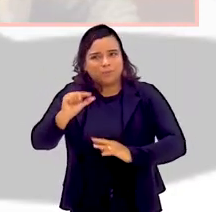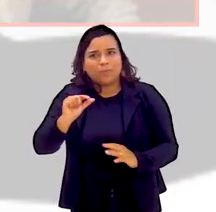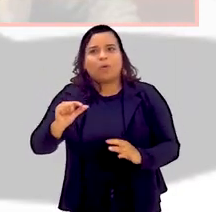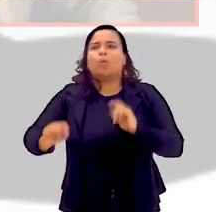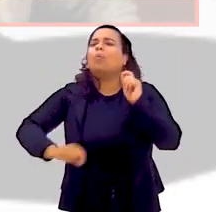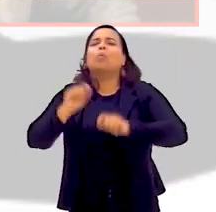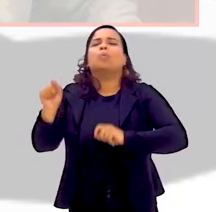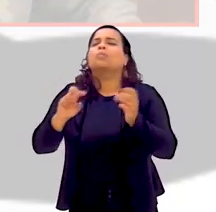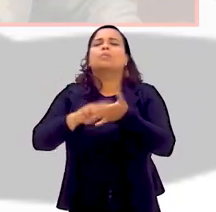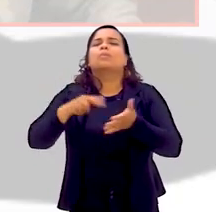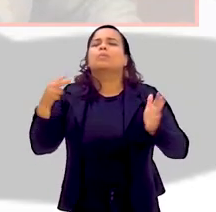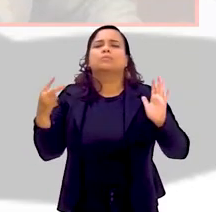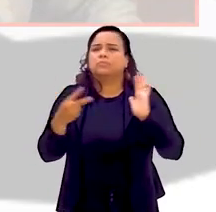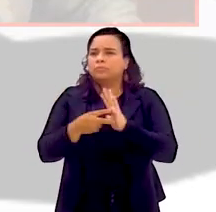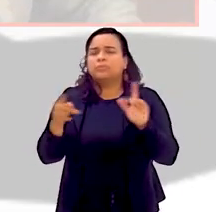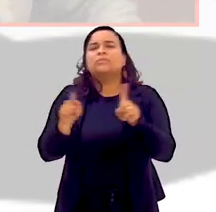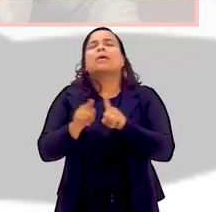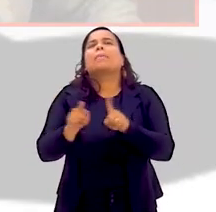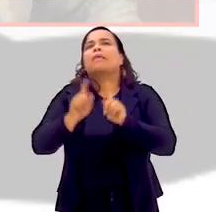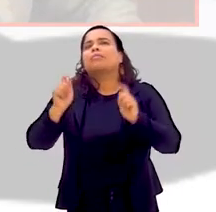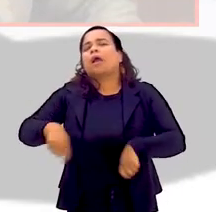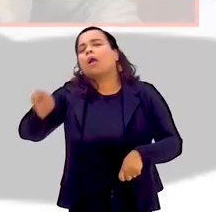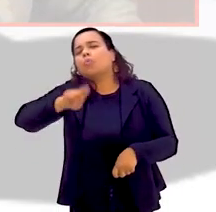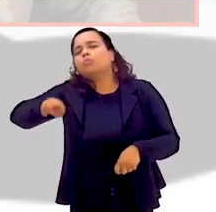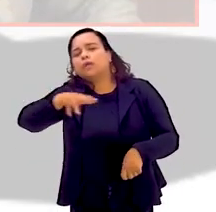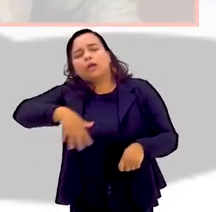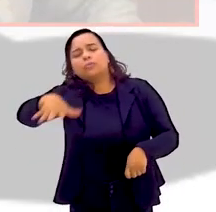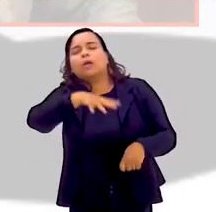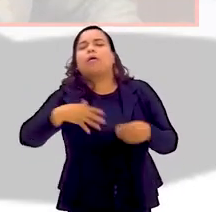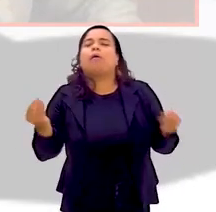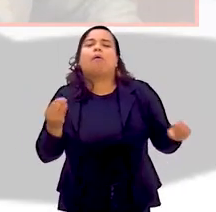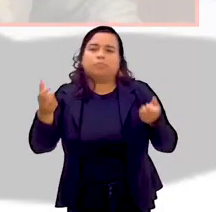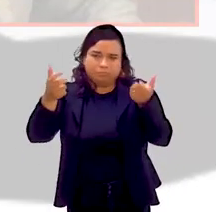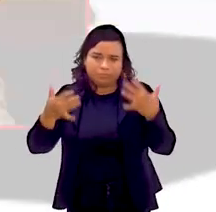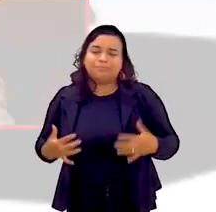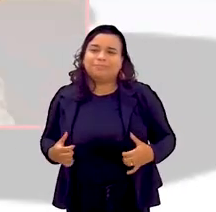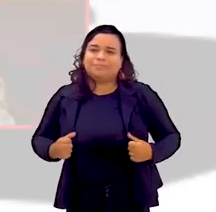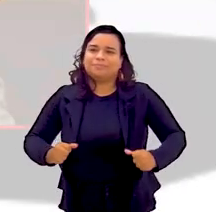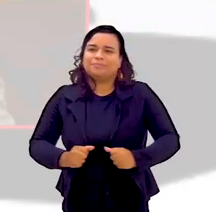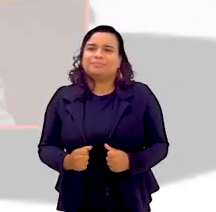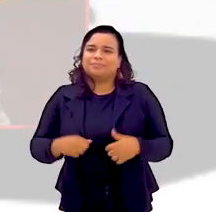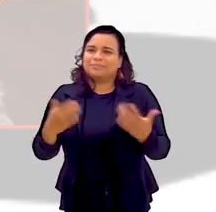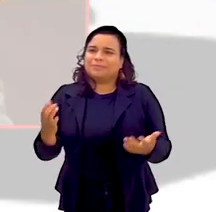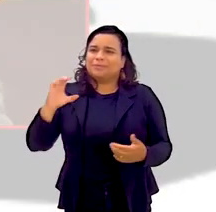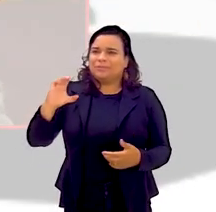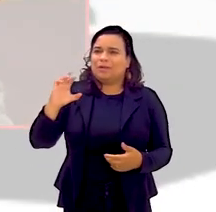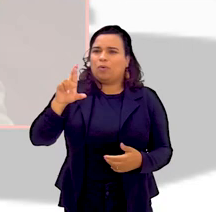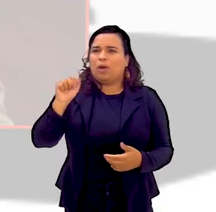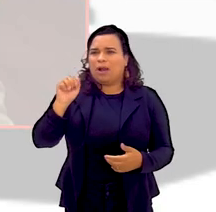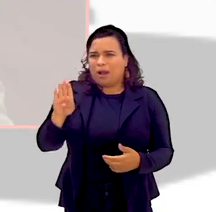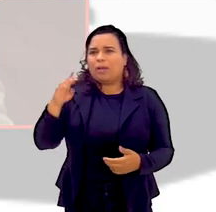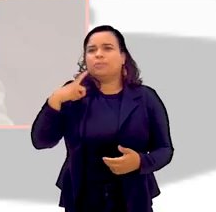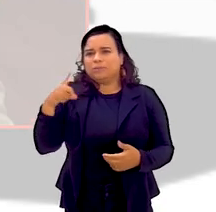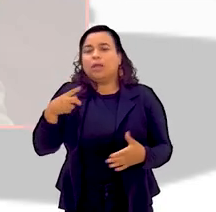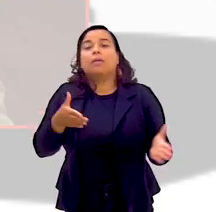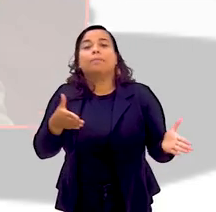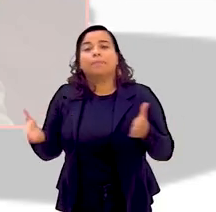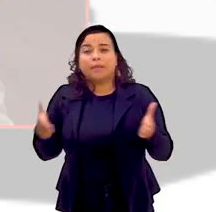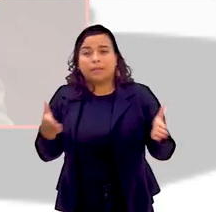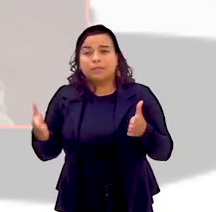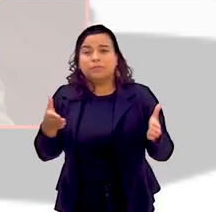quem nos assiste o que é e como poder usufruir daquele espaço tão rico. O CRAB ele tem